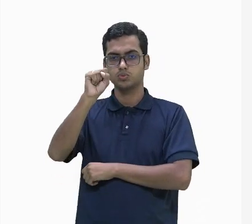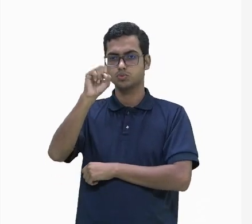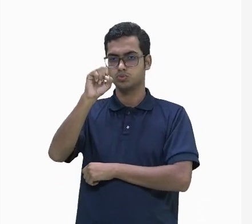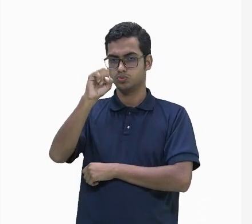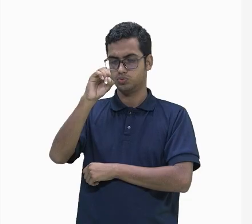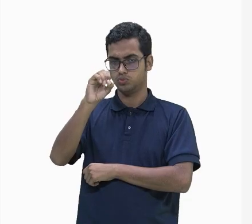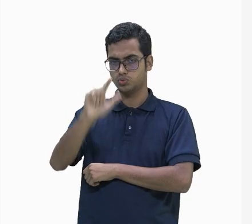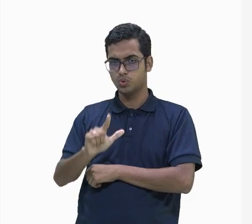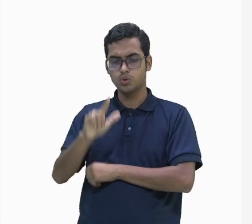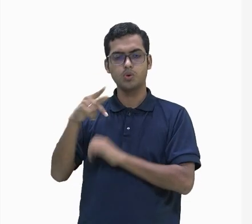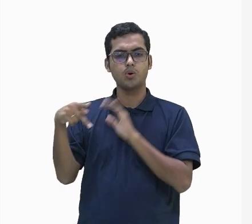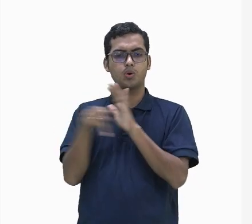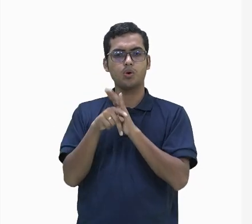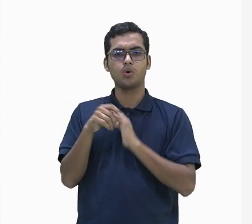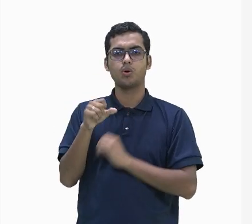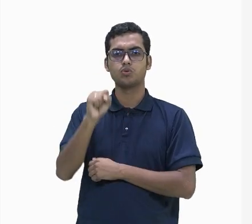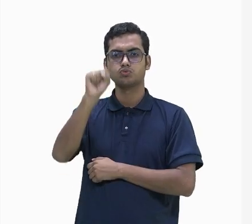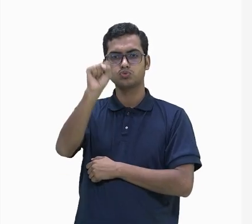a região